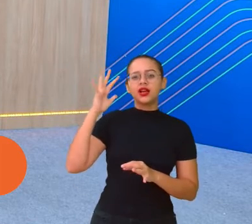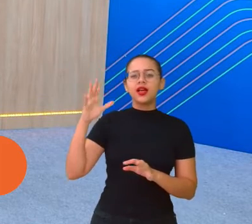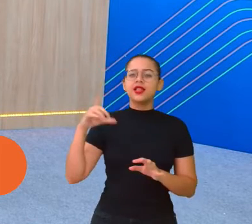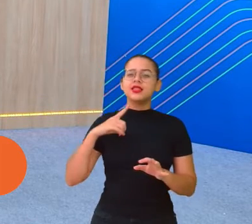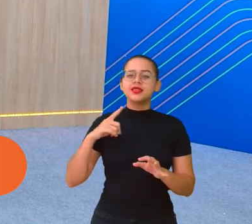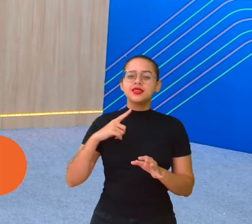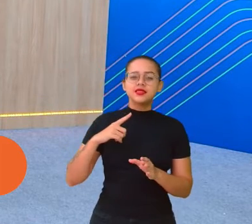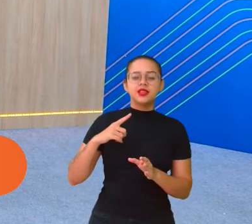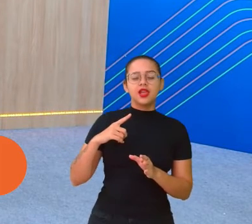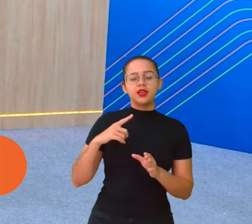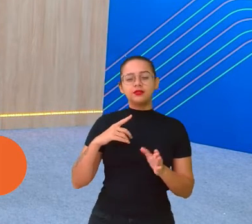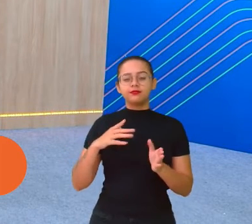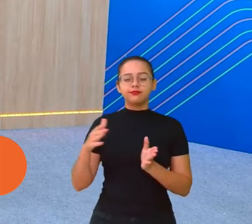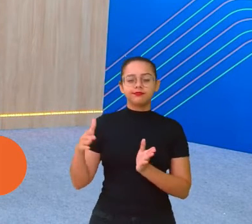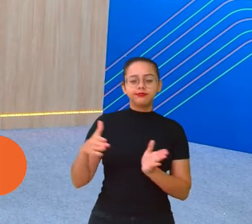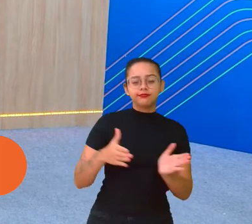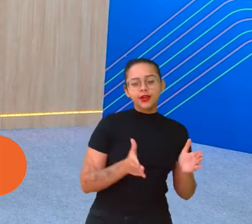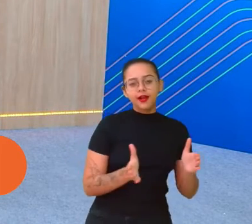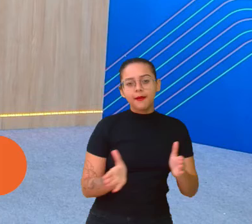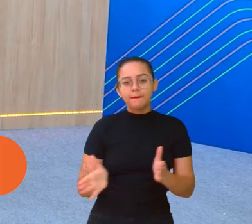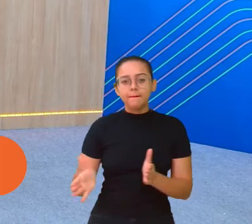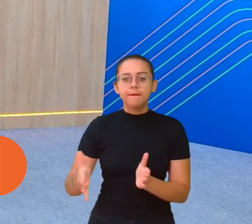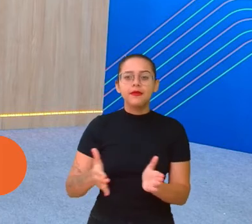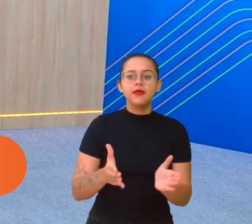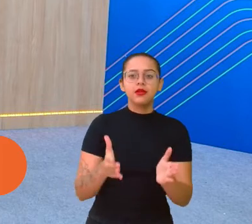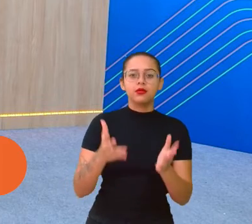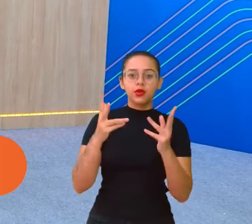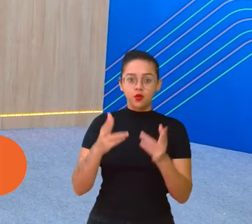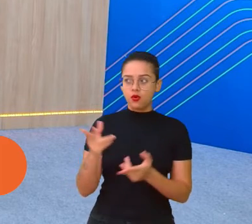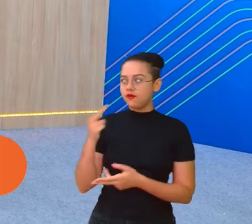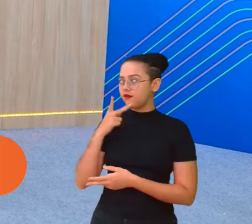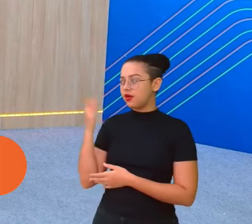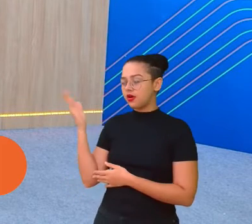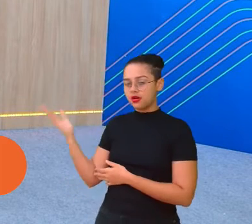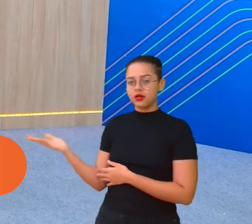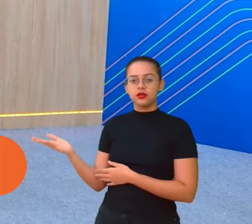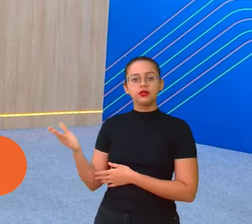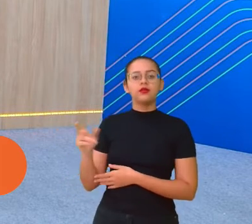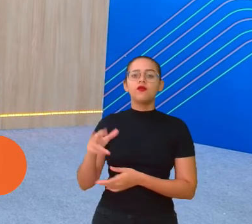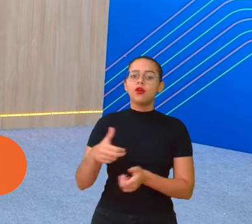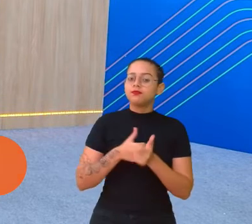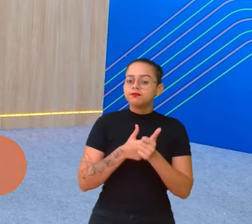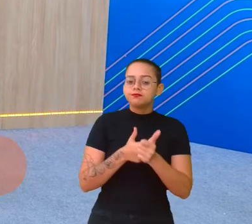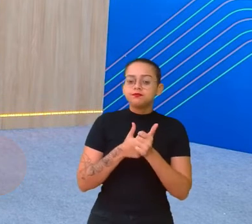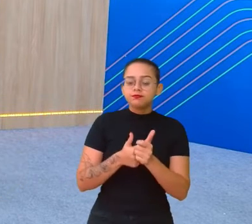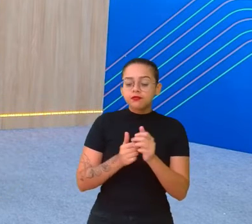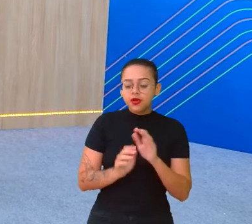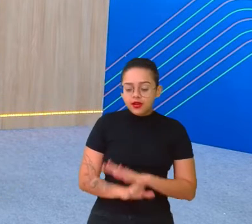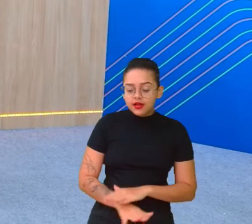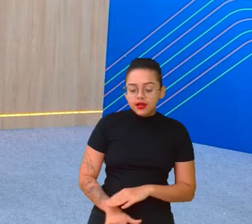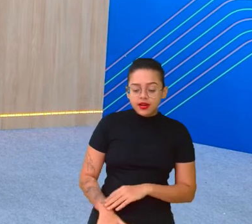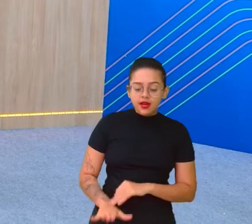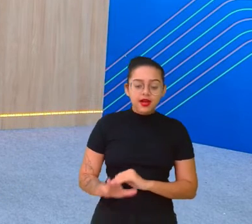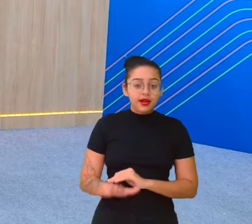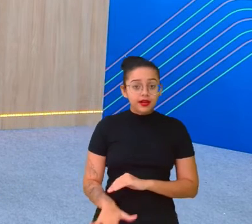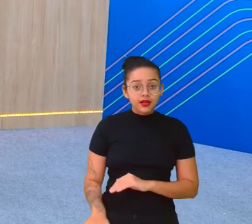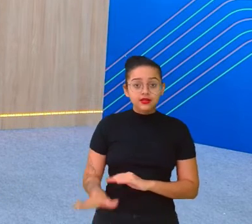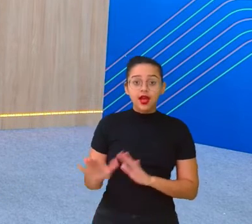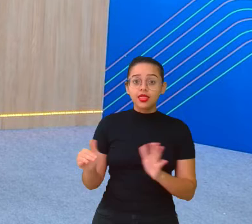esse norteador, né, esse caminhar, como ele fala aí, né, que vai acompanhar a gente desde criança. Às vezes a